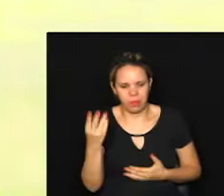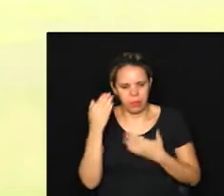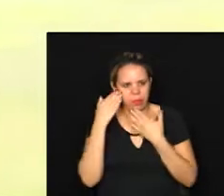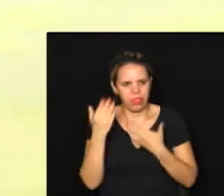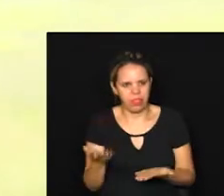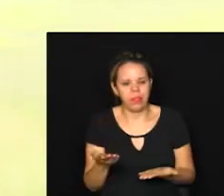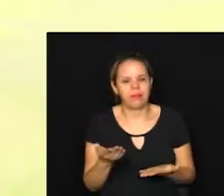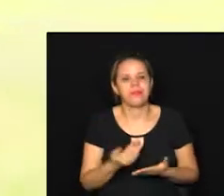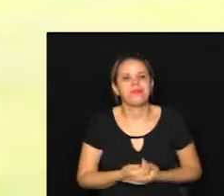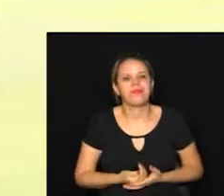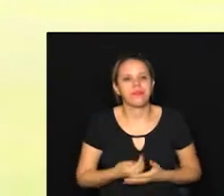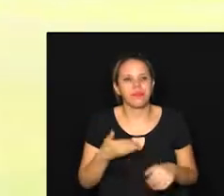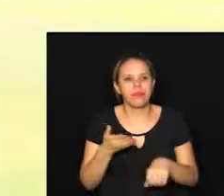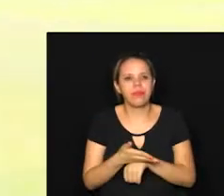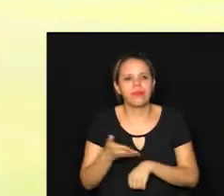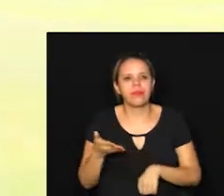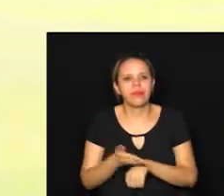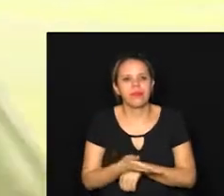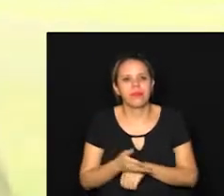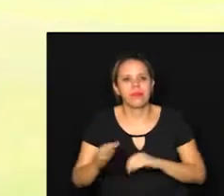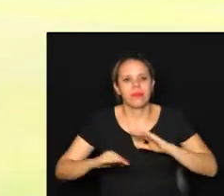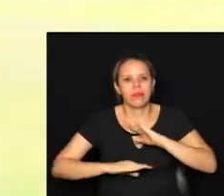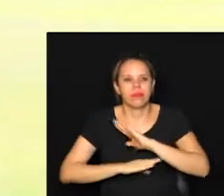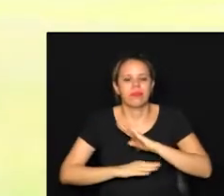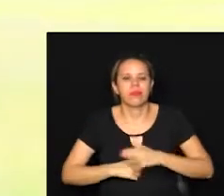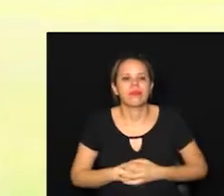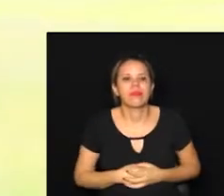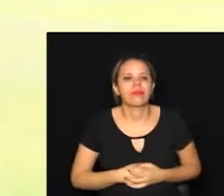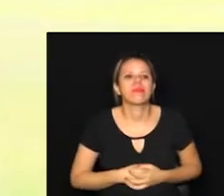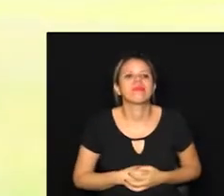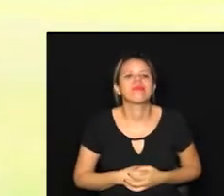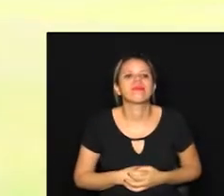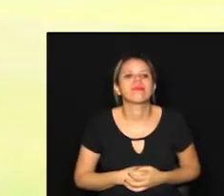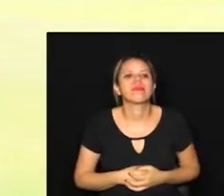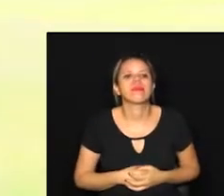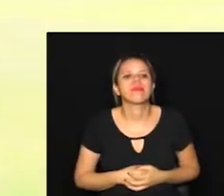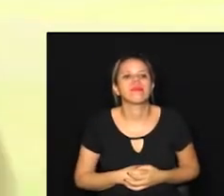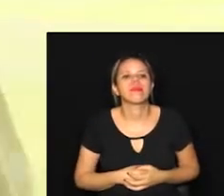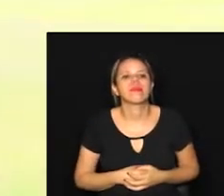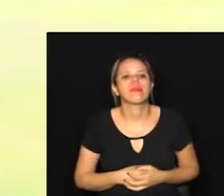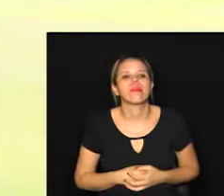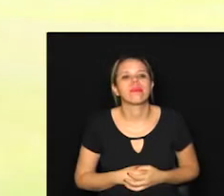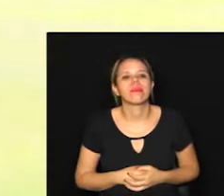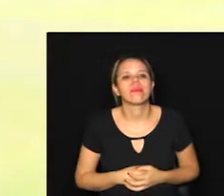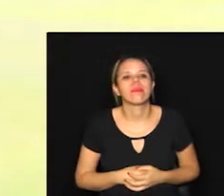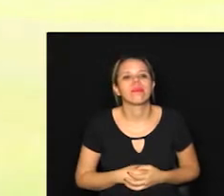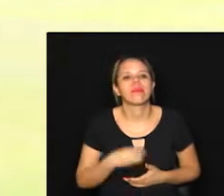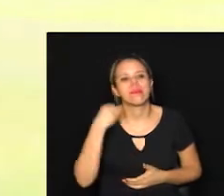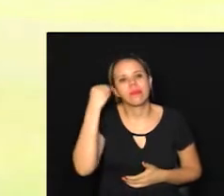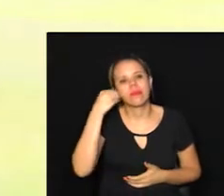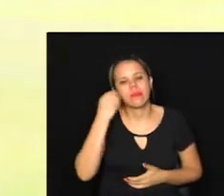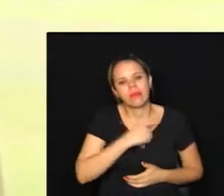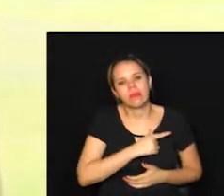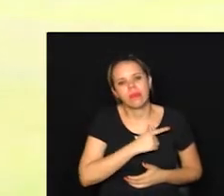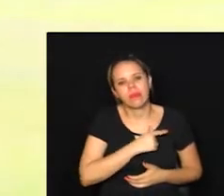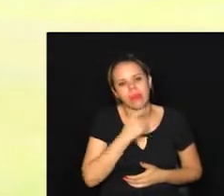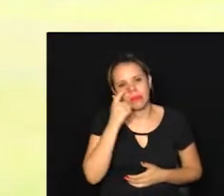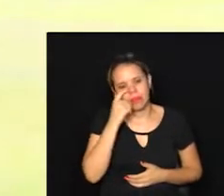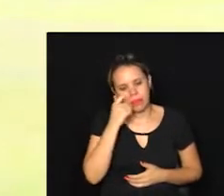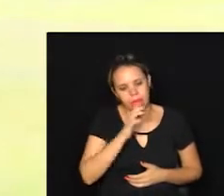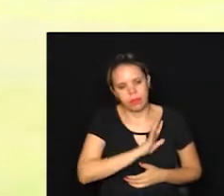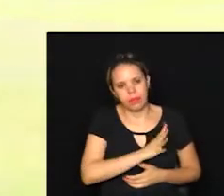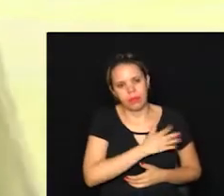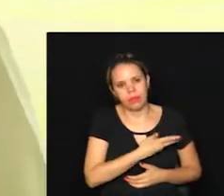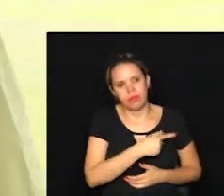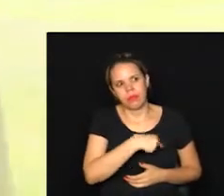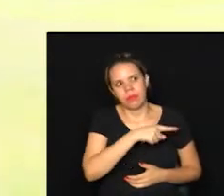viu, Mariolane, pela sua participação aqui no Câmara Total. Historiador do Guarani. Tá com o coração batendo mais forte, assim